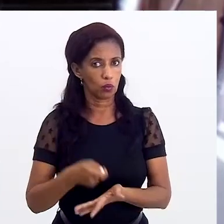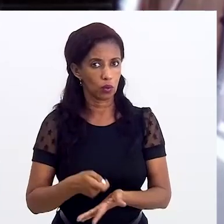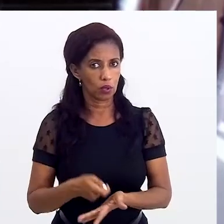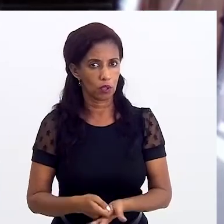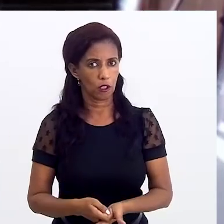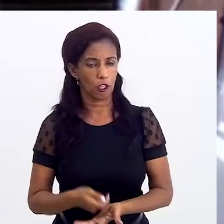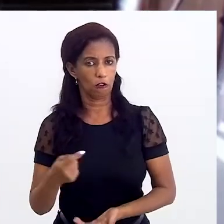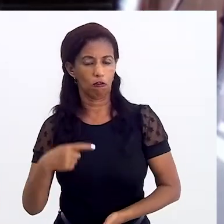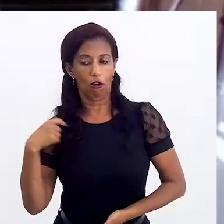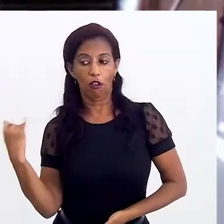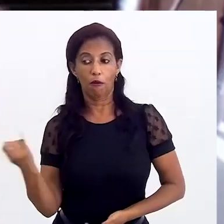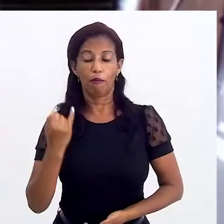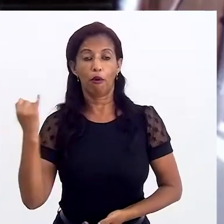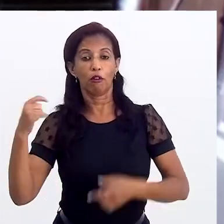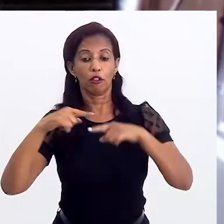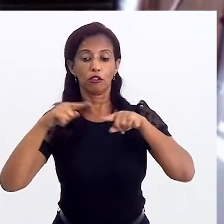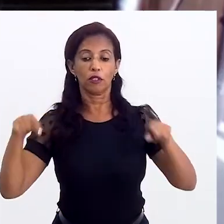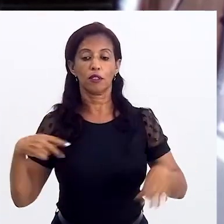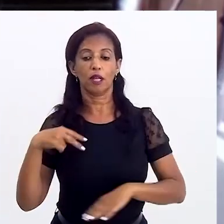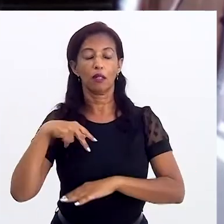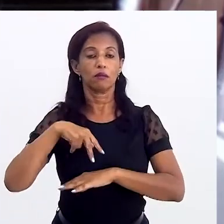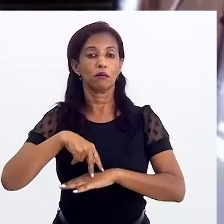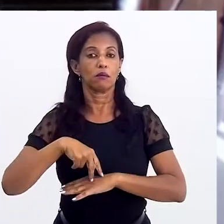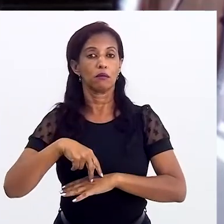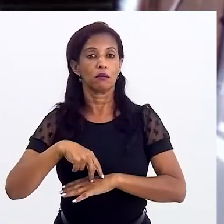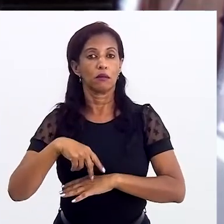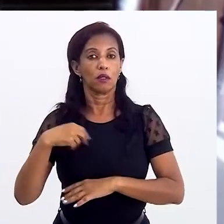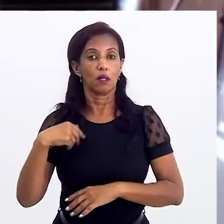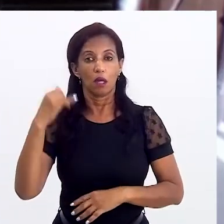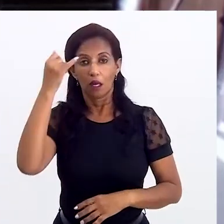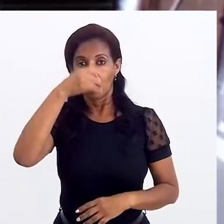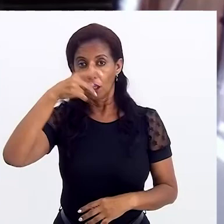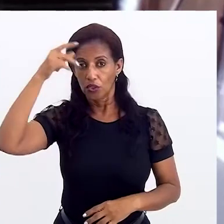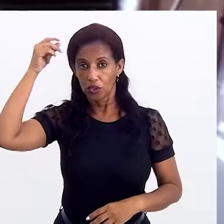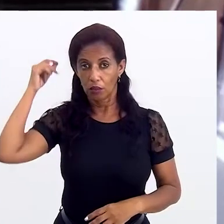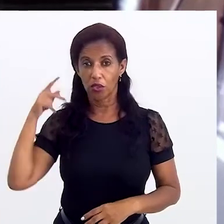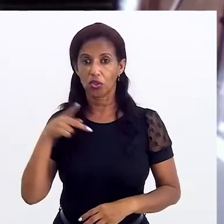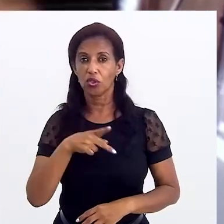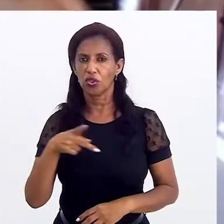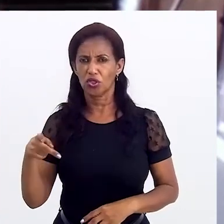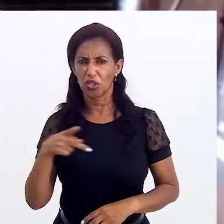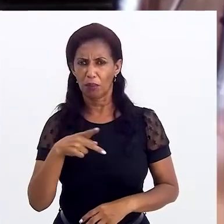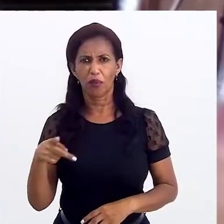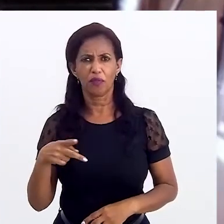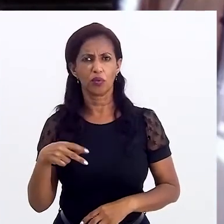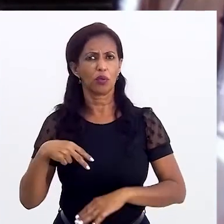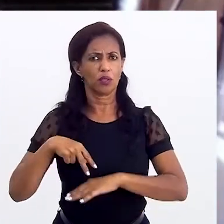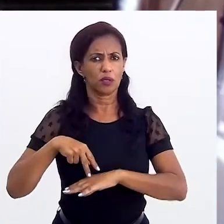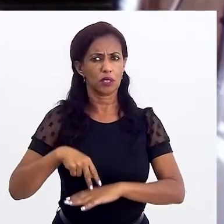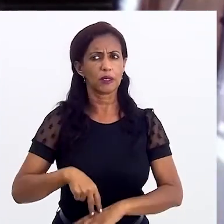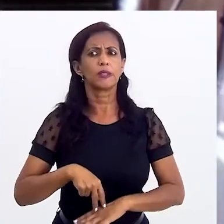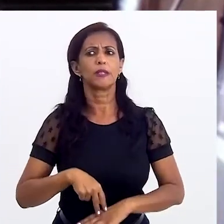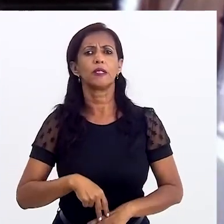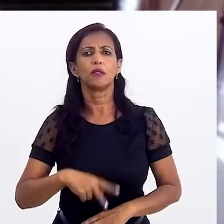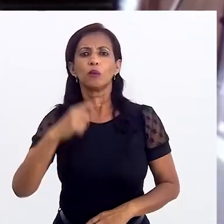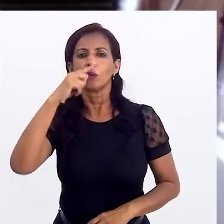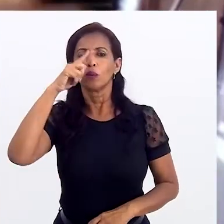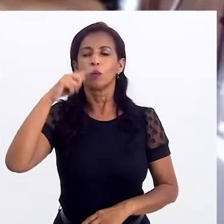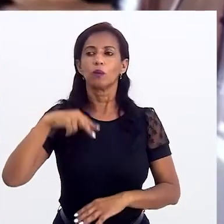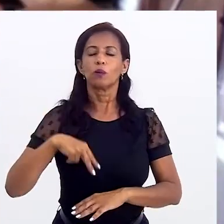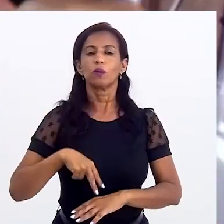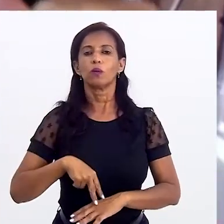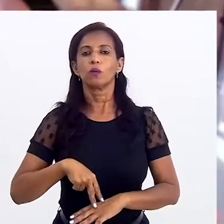é o importante na sala de aula, não é? Antigamente havia professores muito pernósticos, né? Cara,